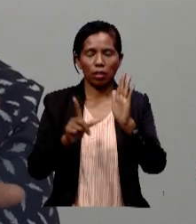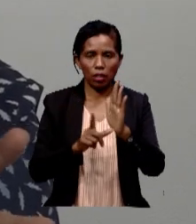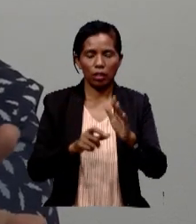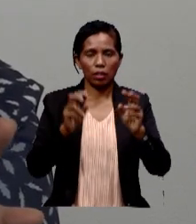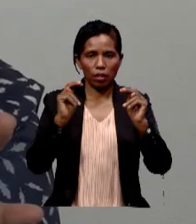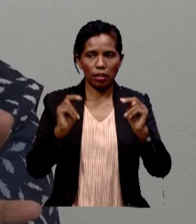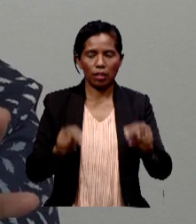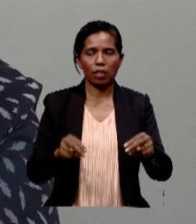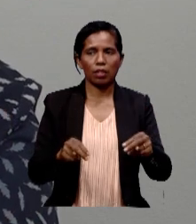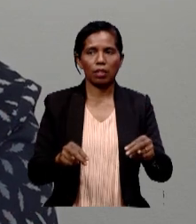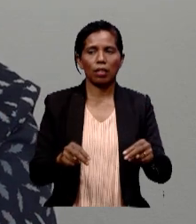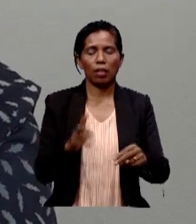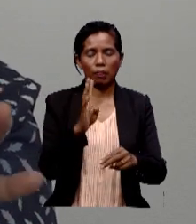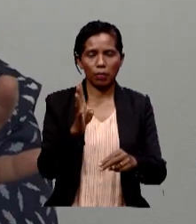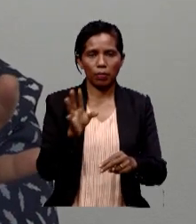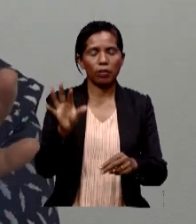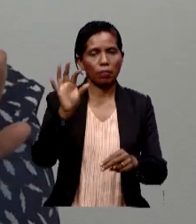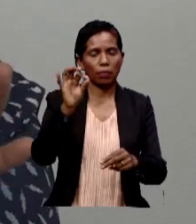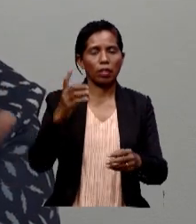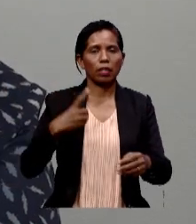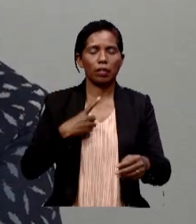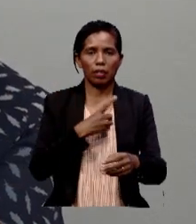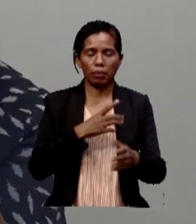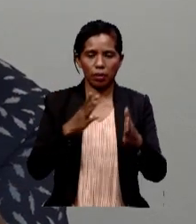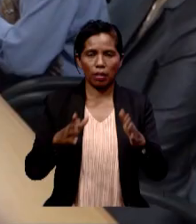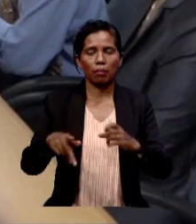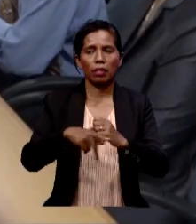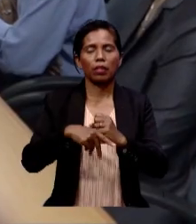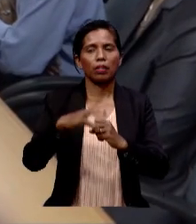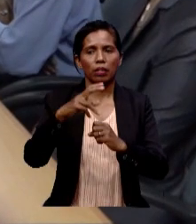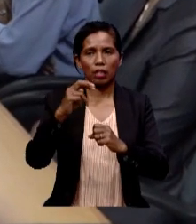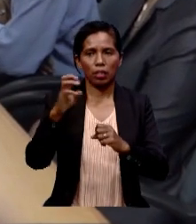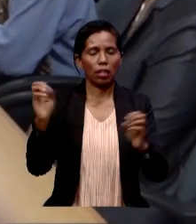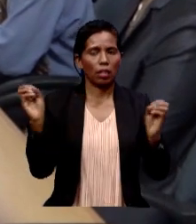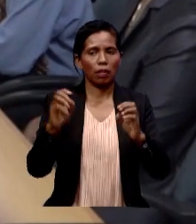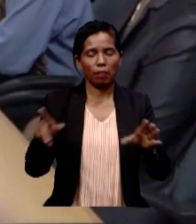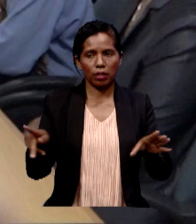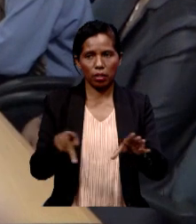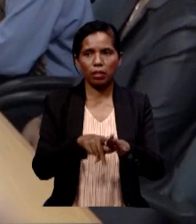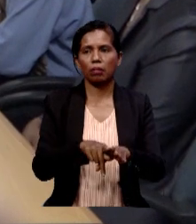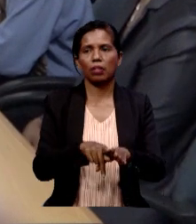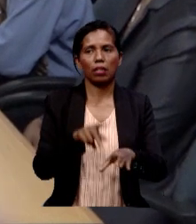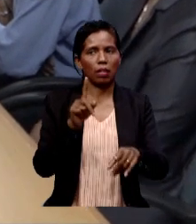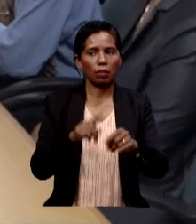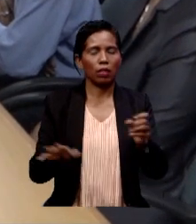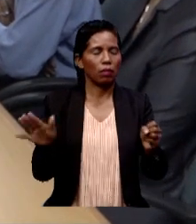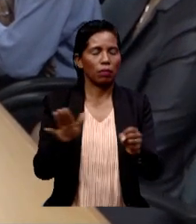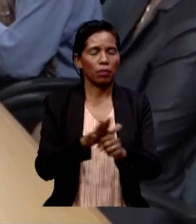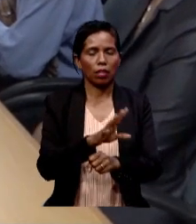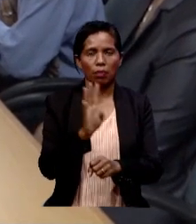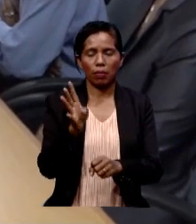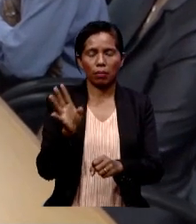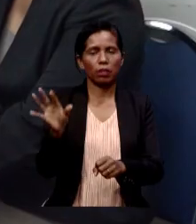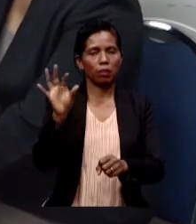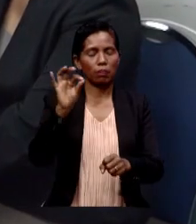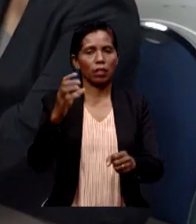de 49 deputados. Então, em bancada CNR temos justificando a tampação a ser a marca presença, por não é a bela completa 49 deputados,